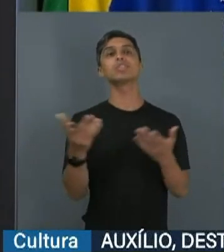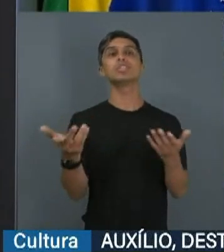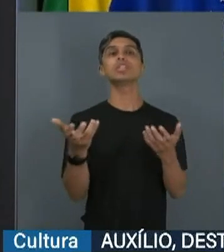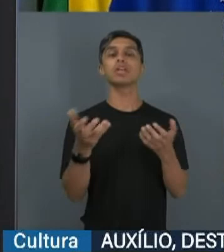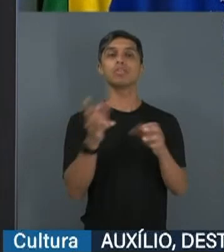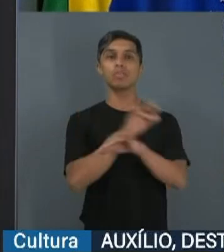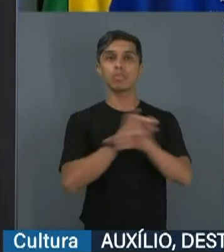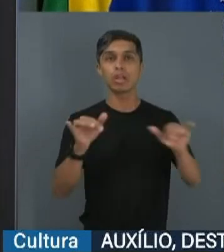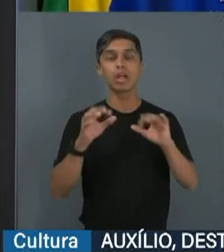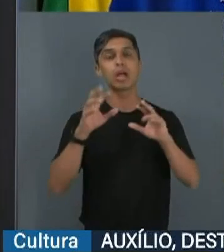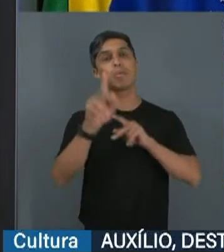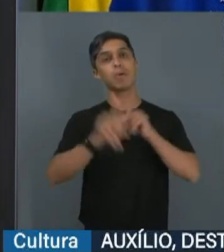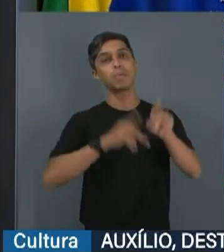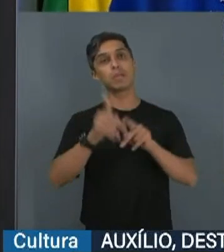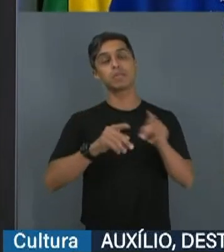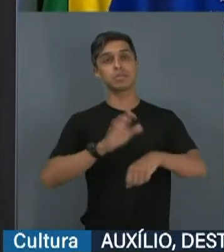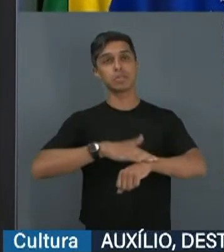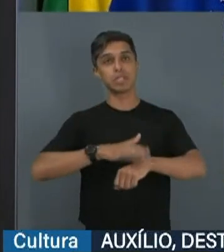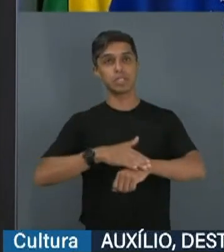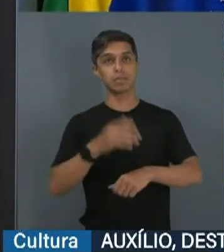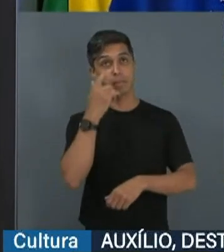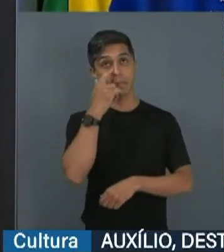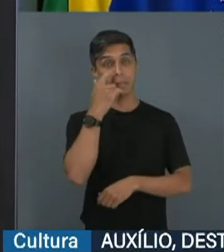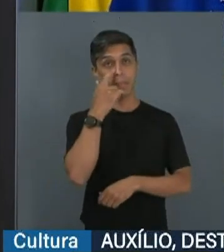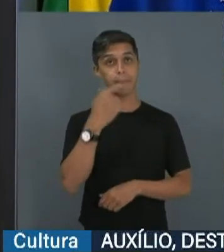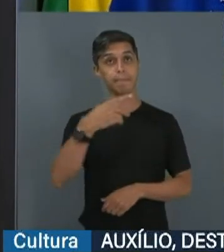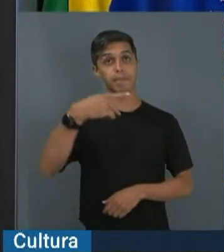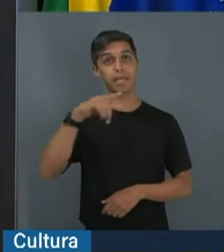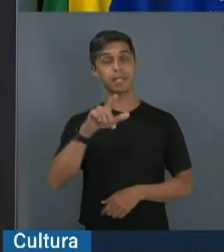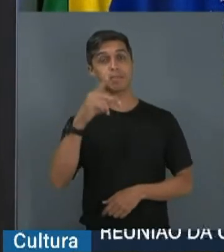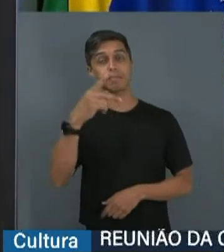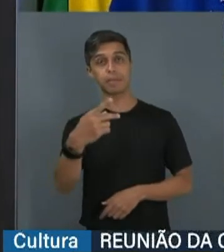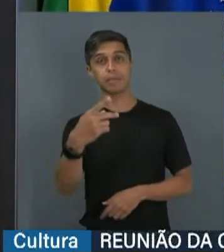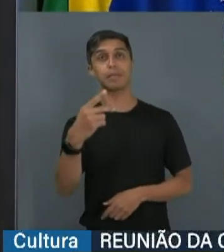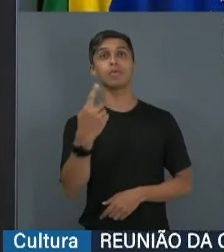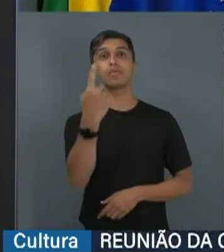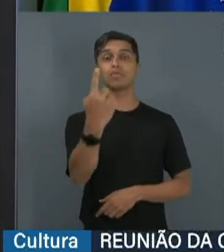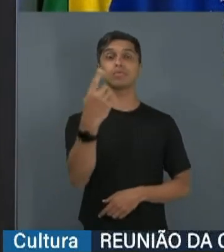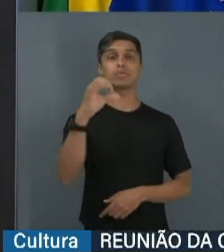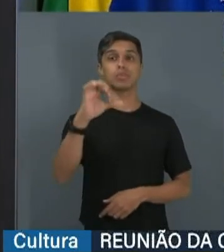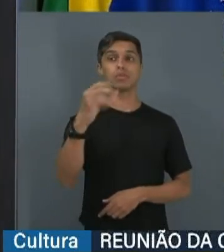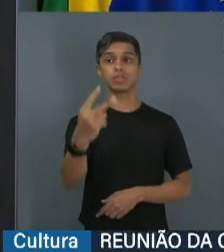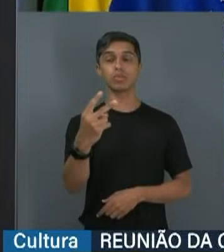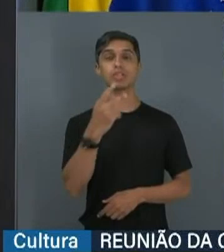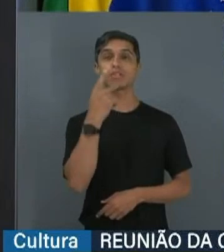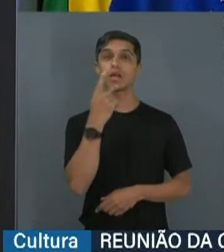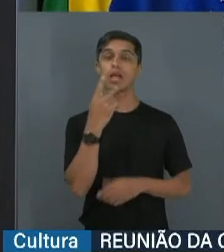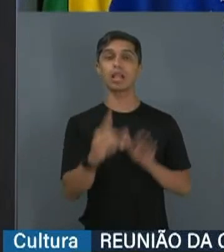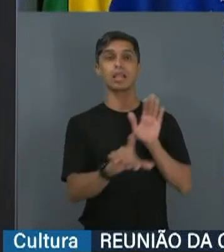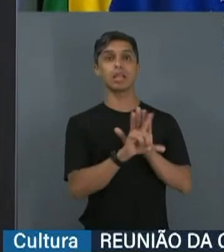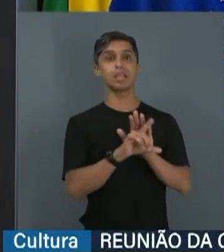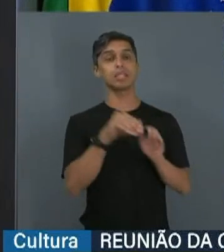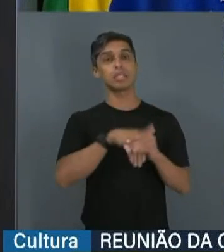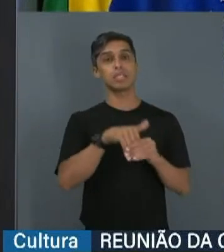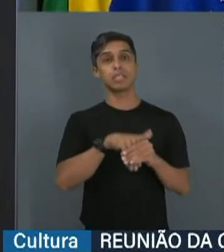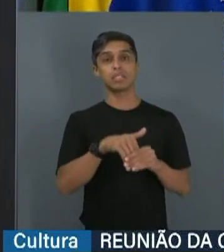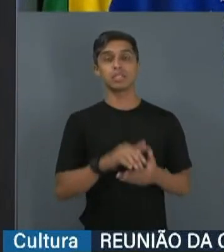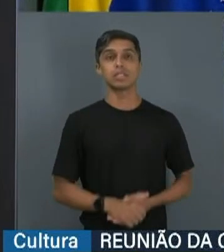brasileira, enquanto há tempo, o PLP 192, que trata da lei das